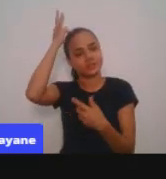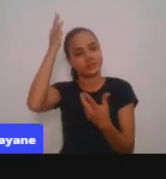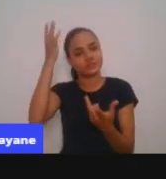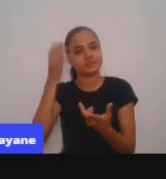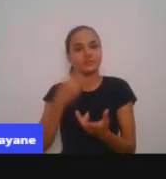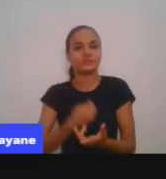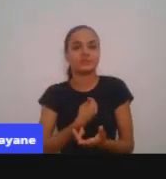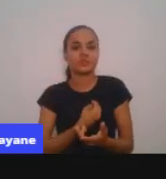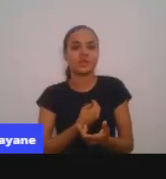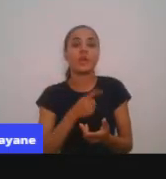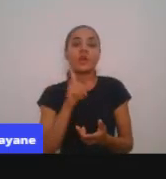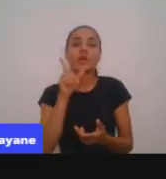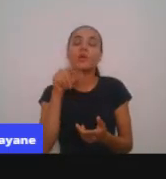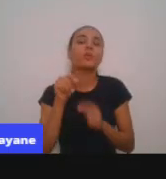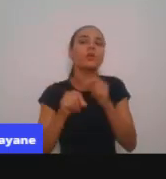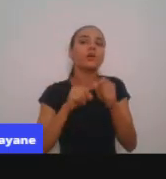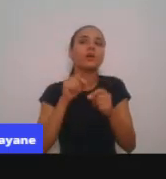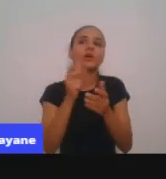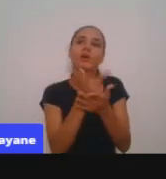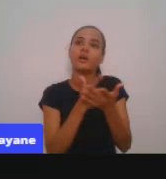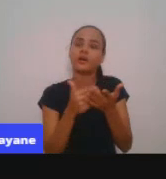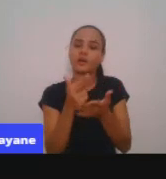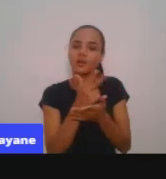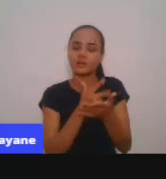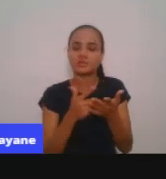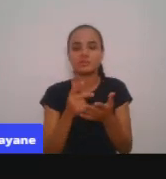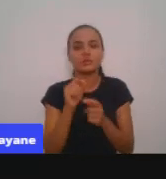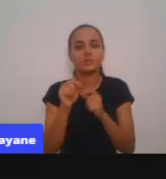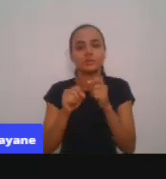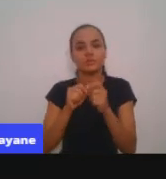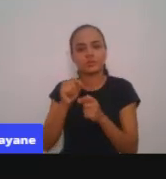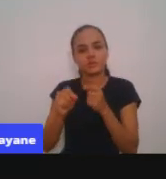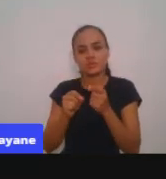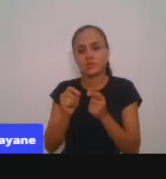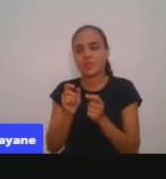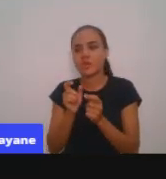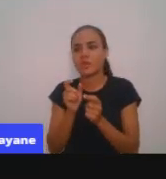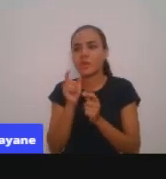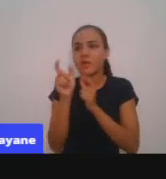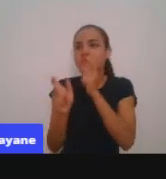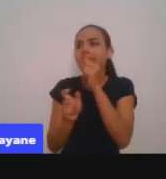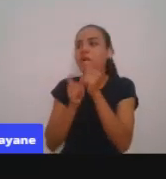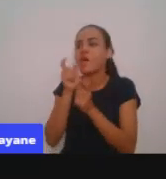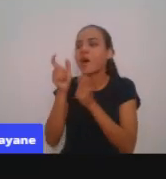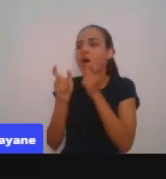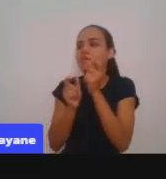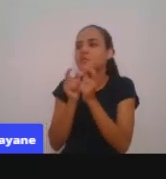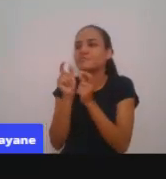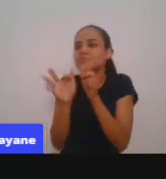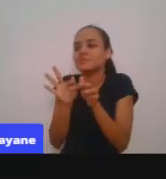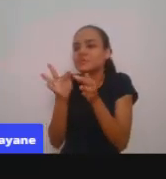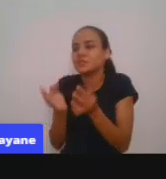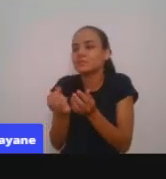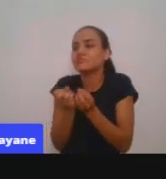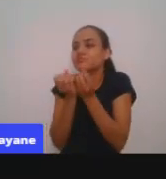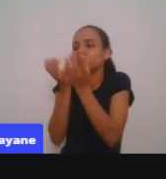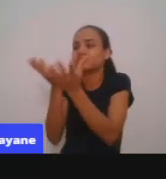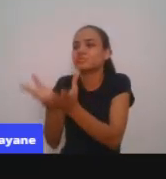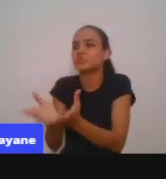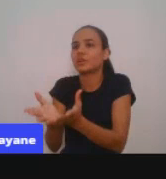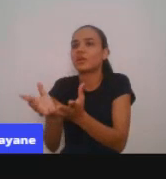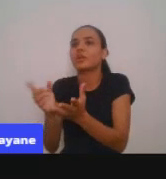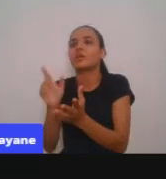De se revelar em poucas palavras para uma pessoa que não sabe nada sobre você. E você nada sobre ela.